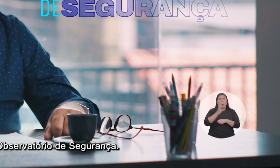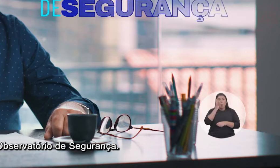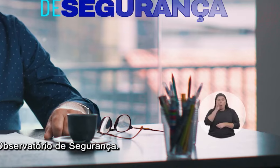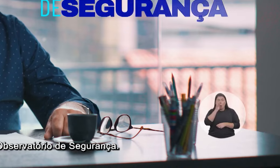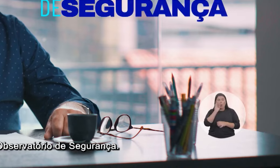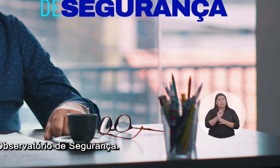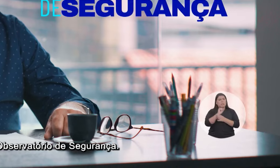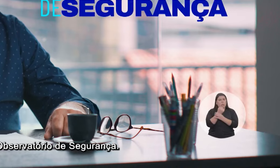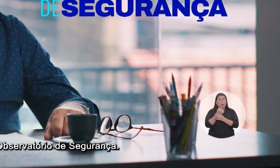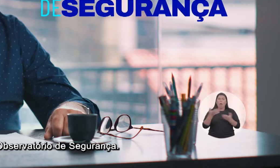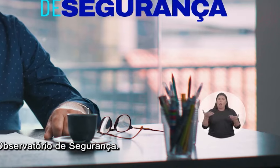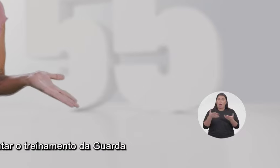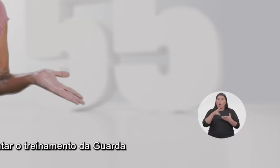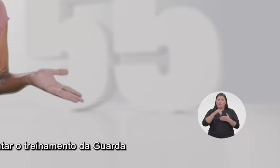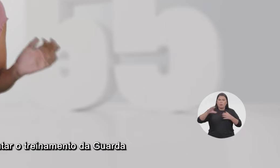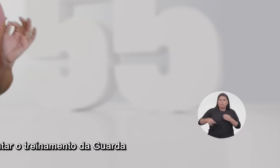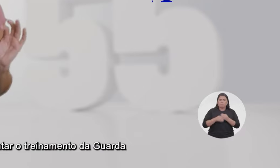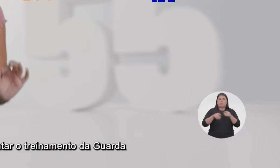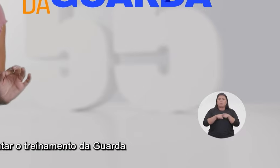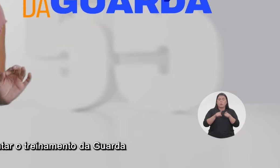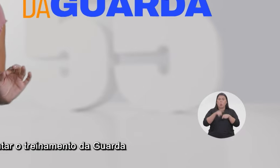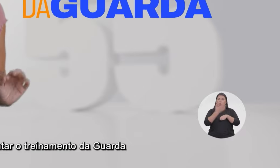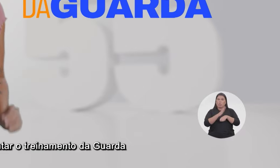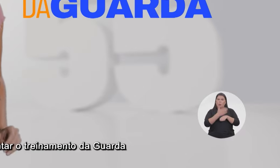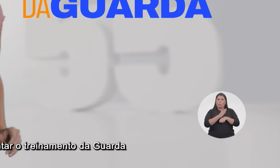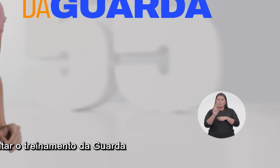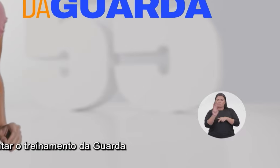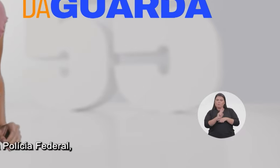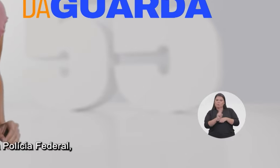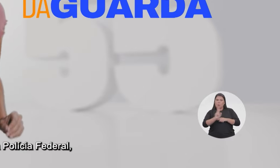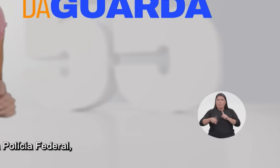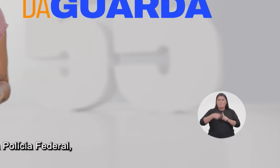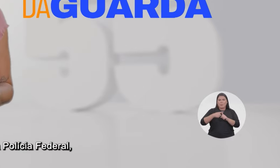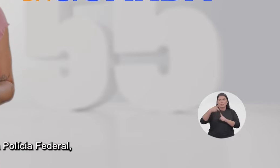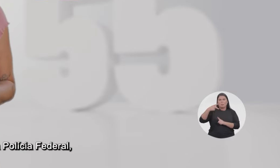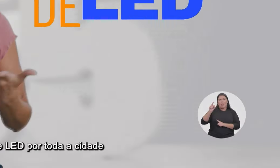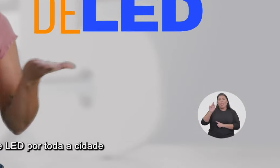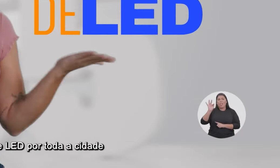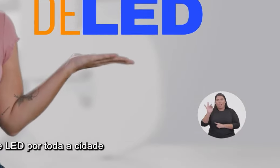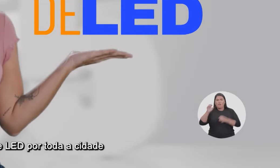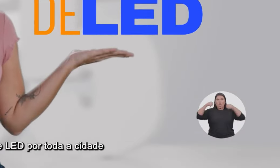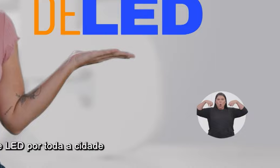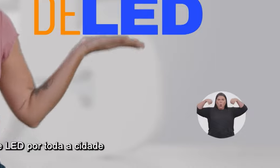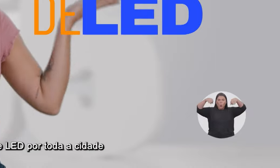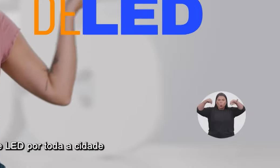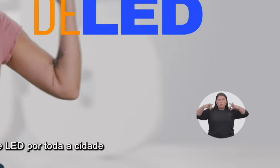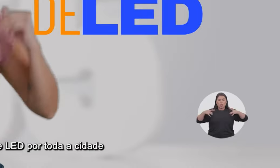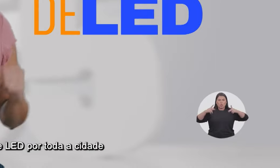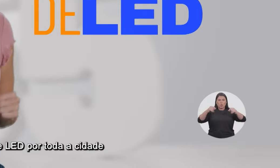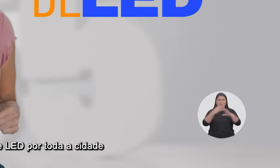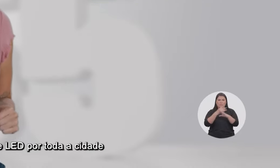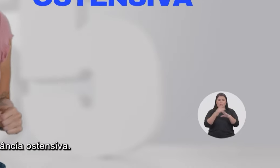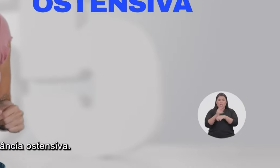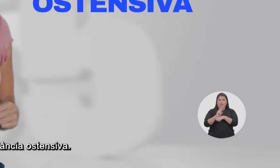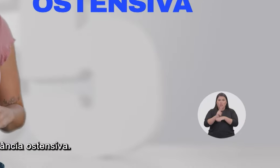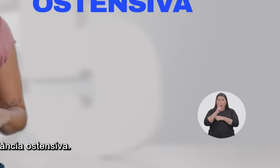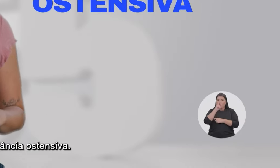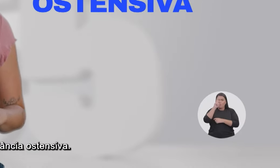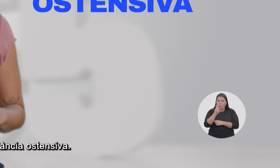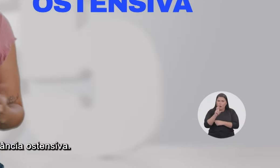o Observatório de Segurança. E agora vai implantar o treinamento da guarda com a Polícia Federal. Iluminação de LED por toda a cidade